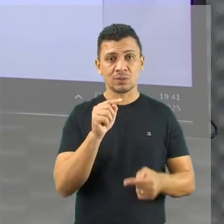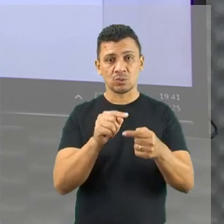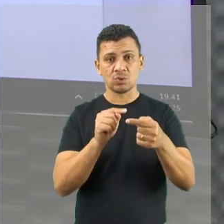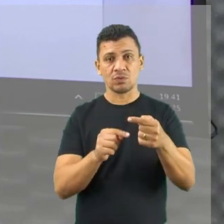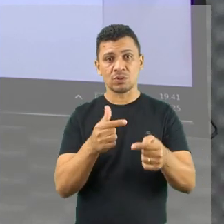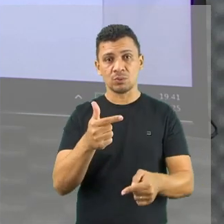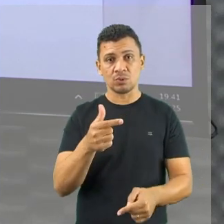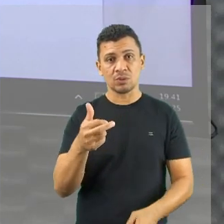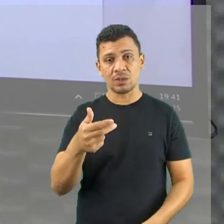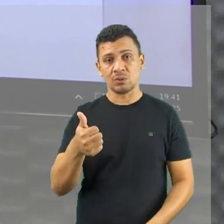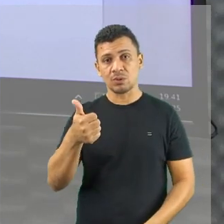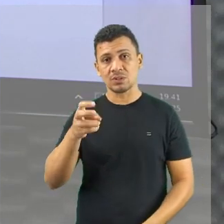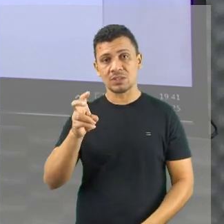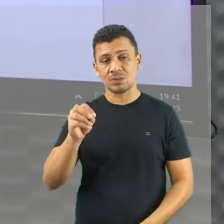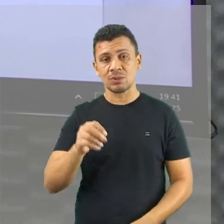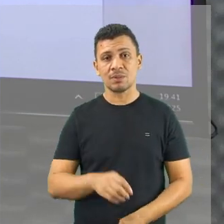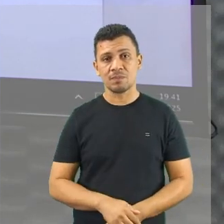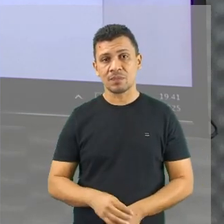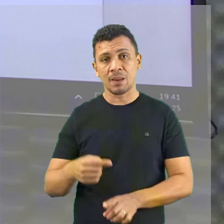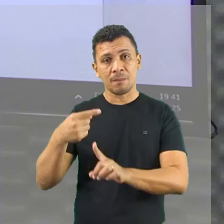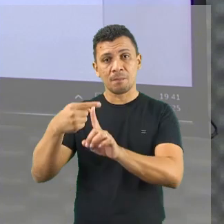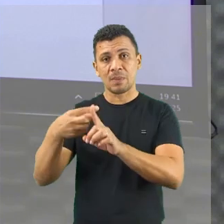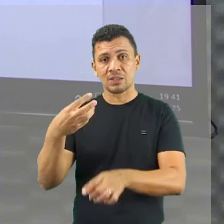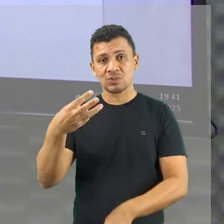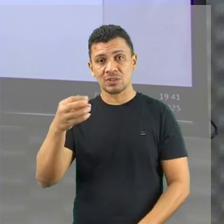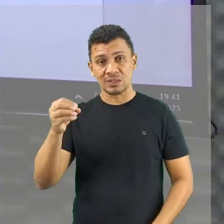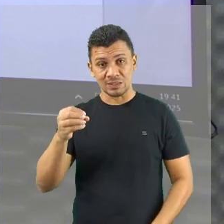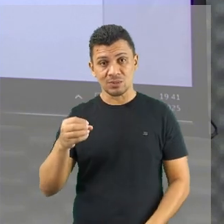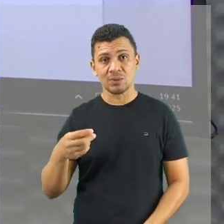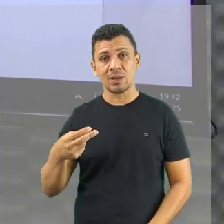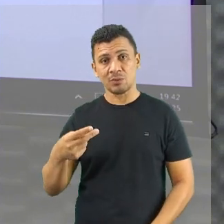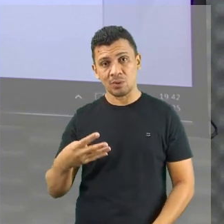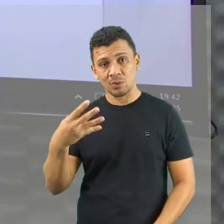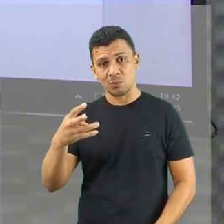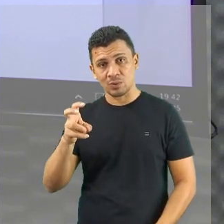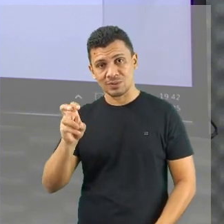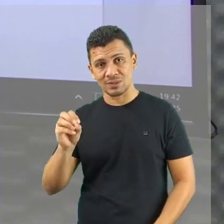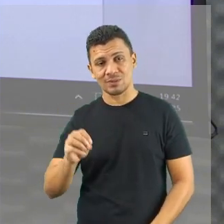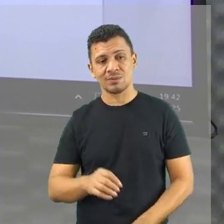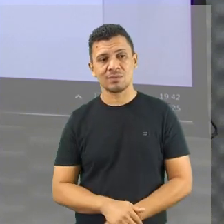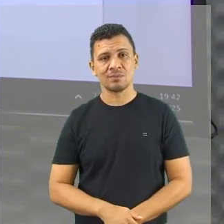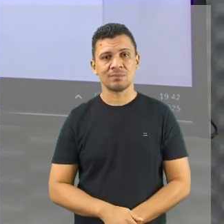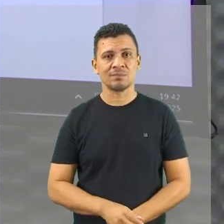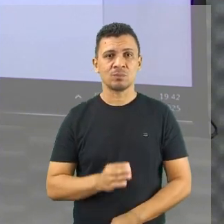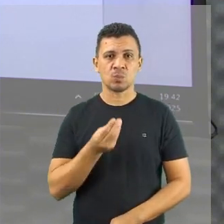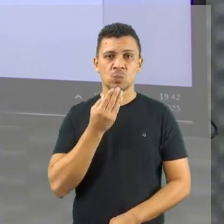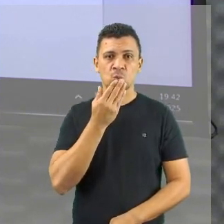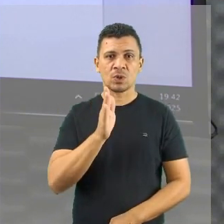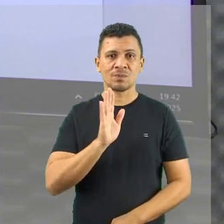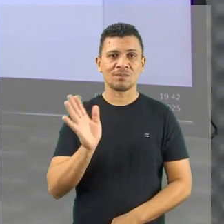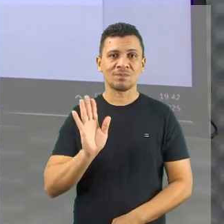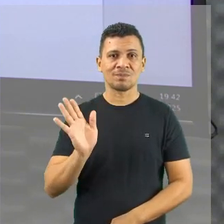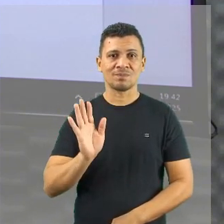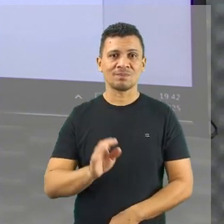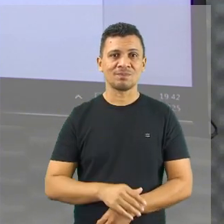tabuadazinha, 300 por 2, 150, com mais 300, 450. Aí, um beijo, valeu.